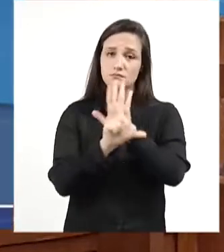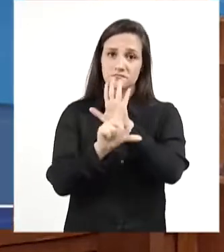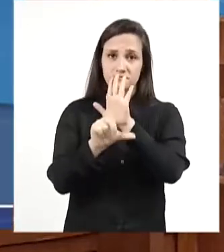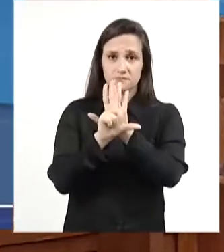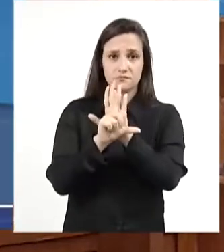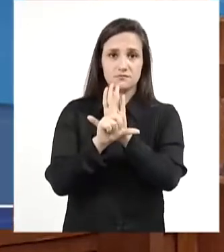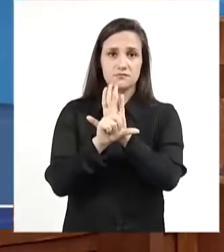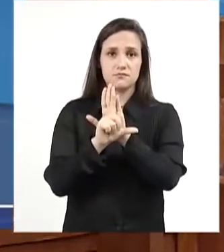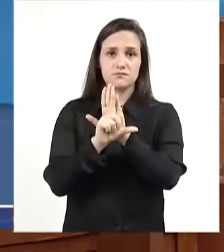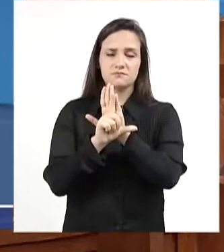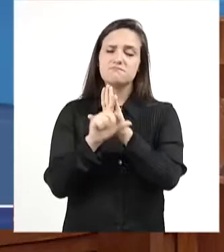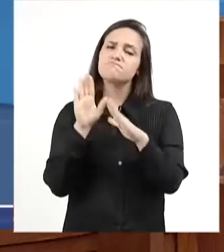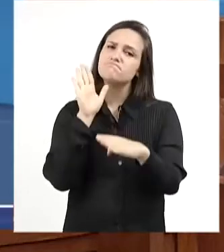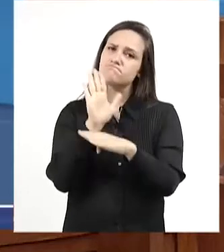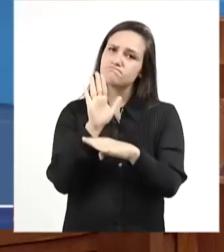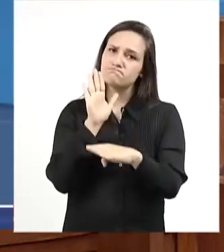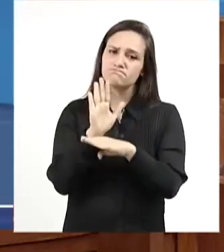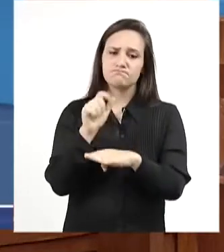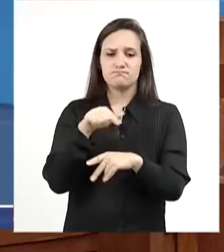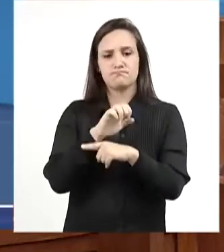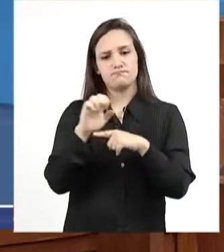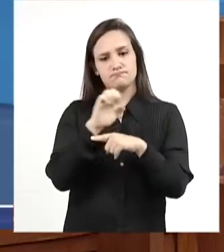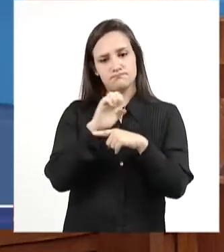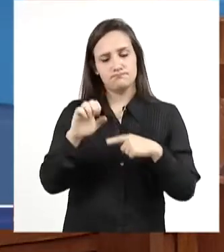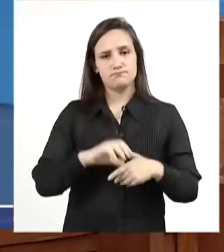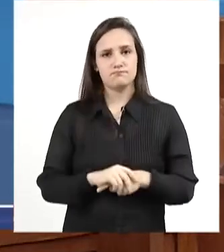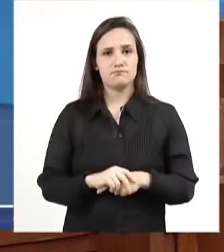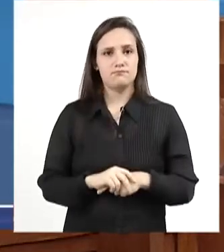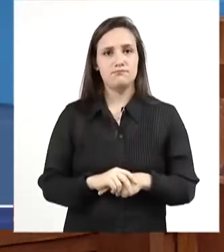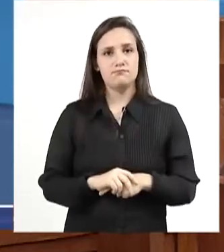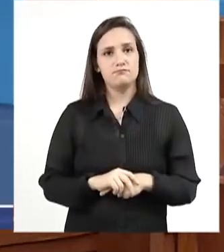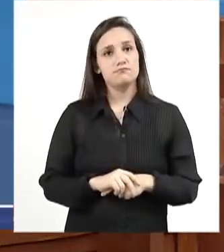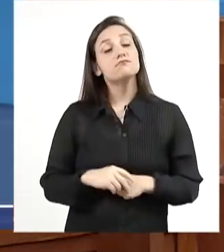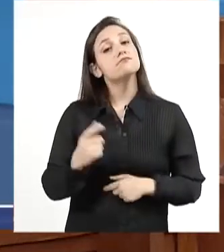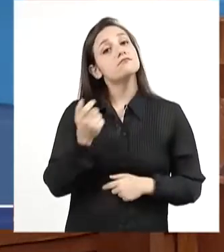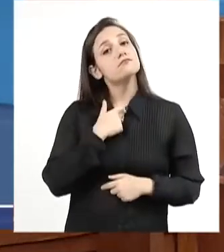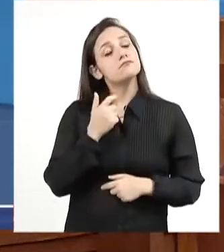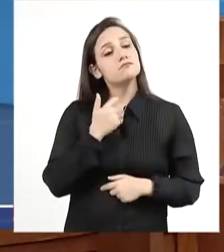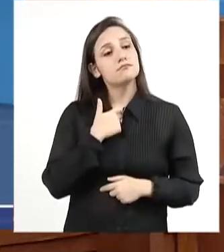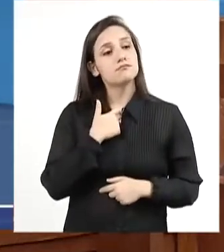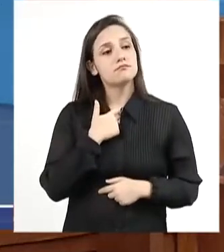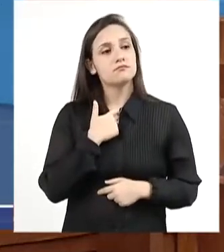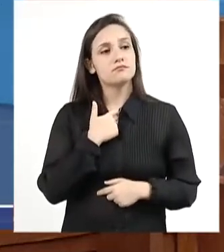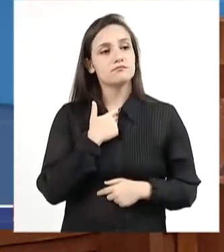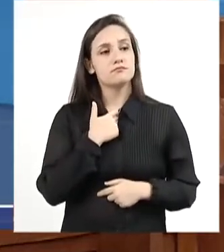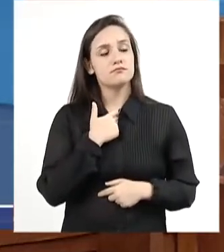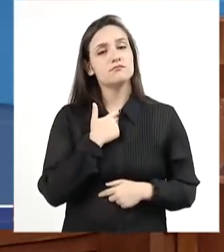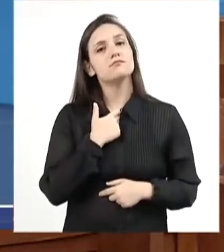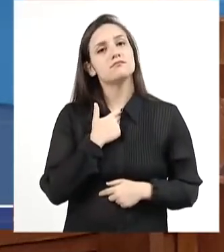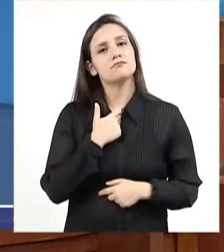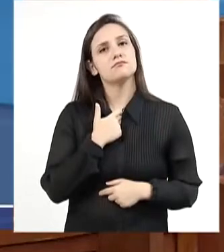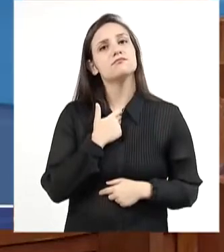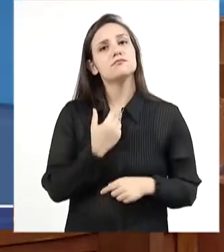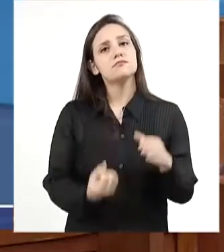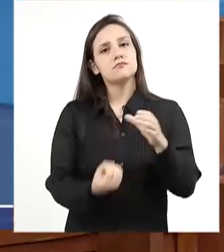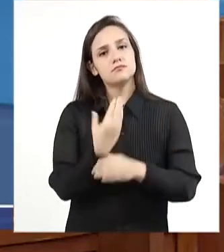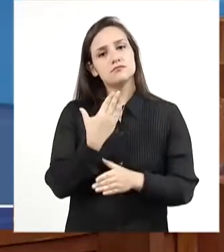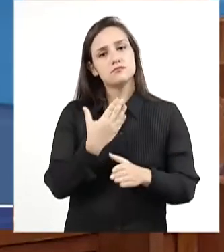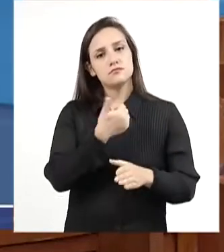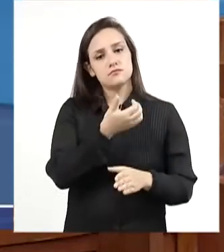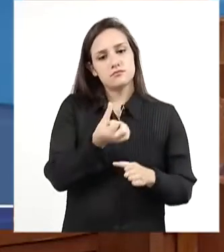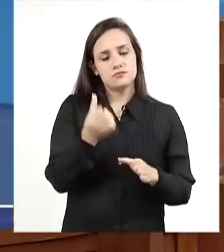lei, ela beneficiou o nosso estado. Eu sou autor da lei que cria os 16 dias de mobilização contra a